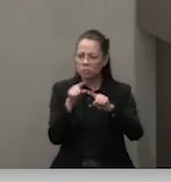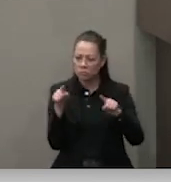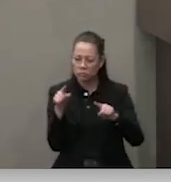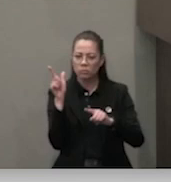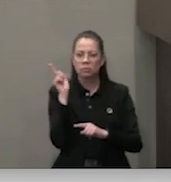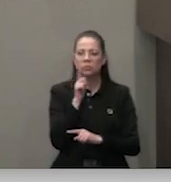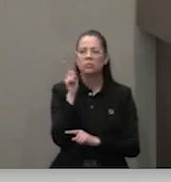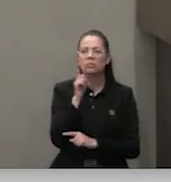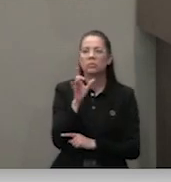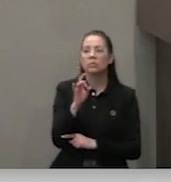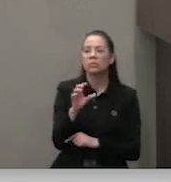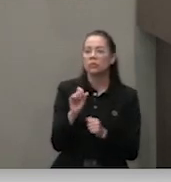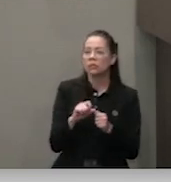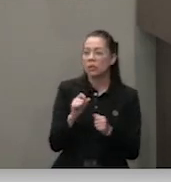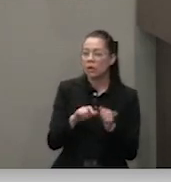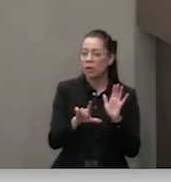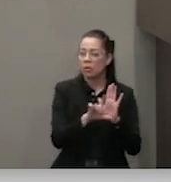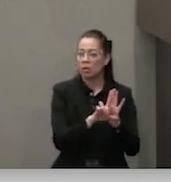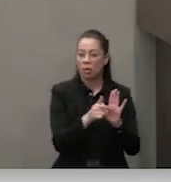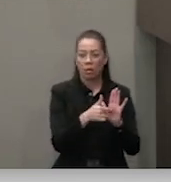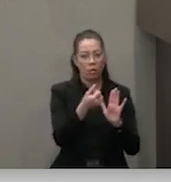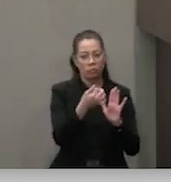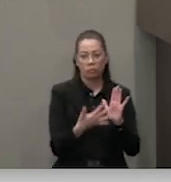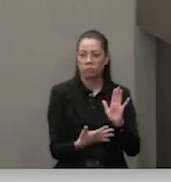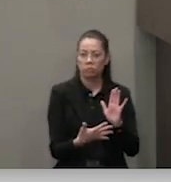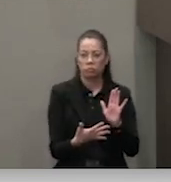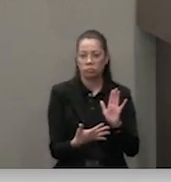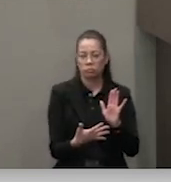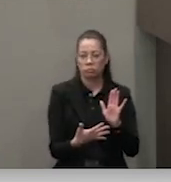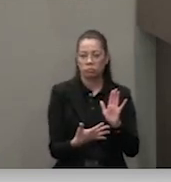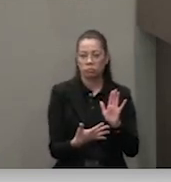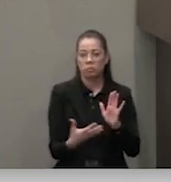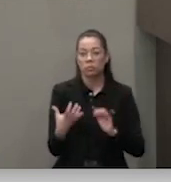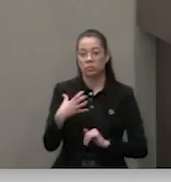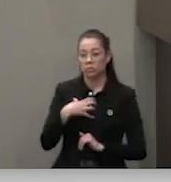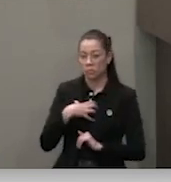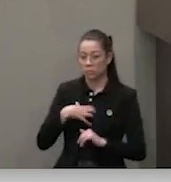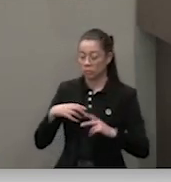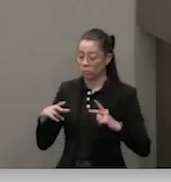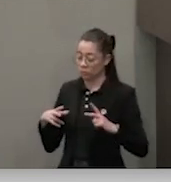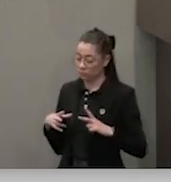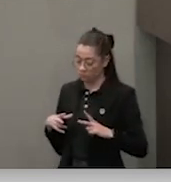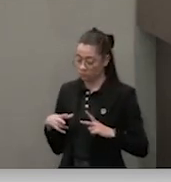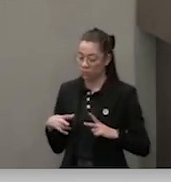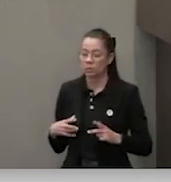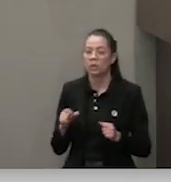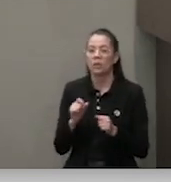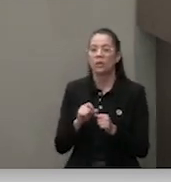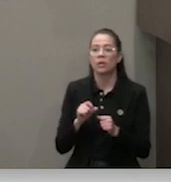só pode fazer o que a lei determina em matéria de administração privada Você faz tudo que a lei não